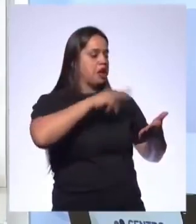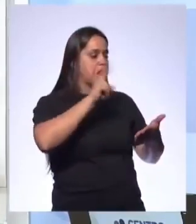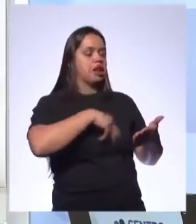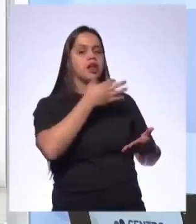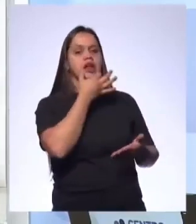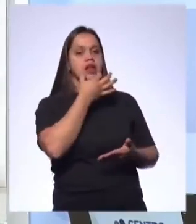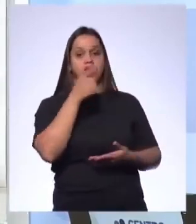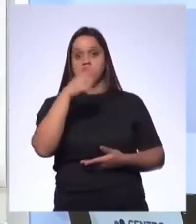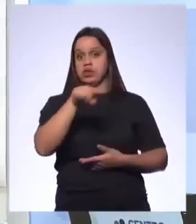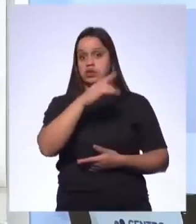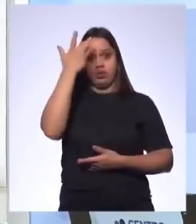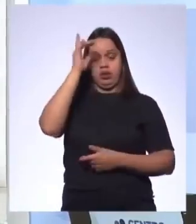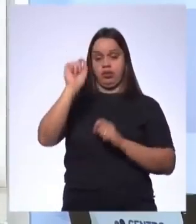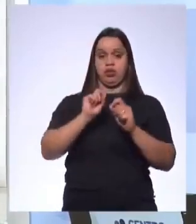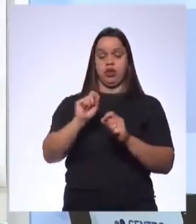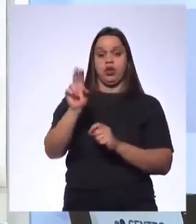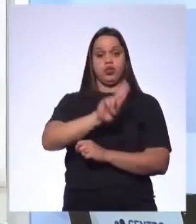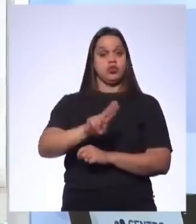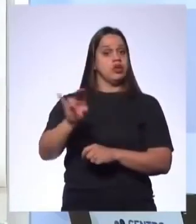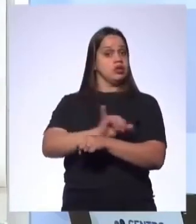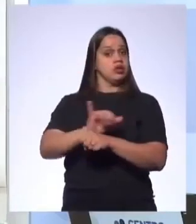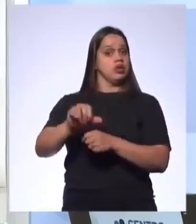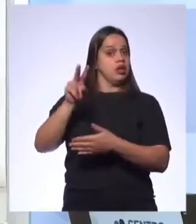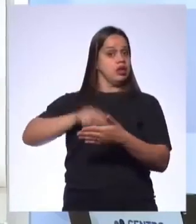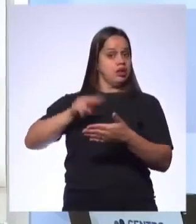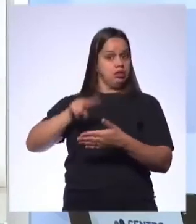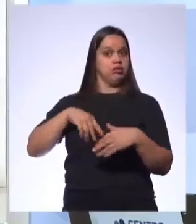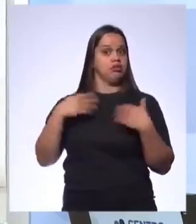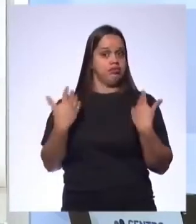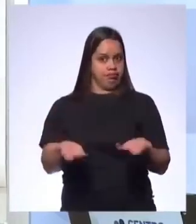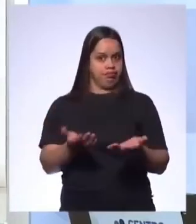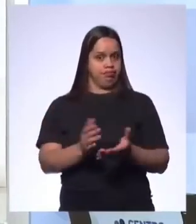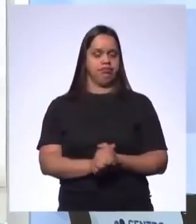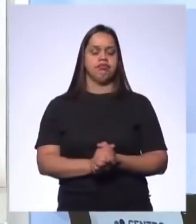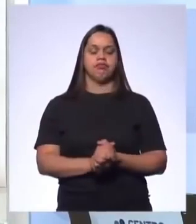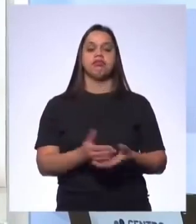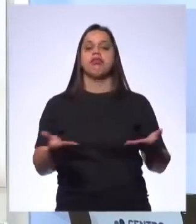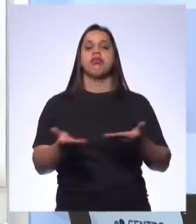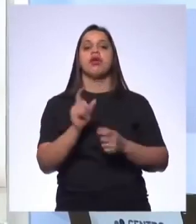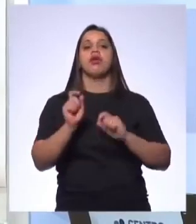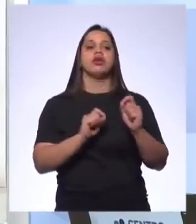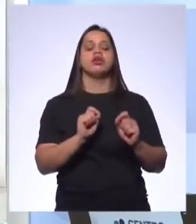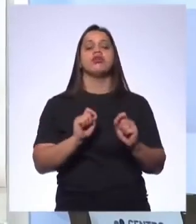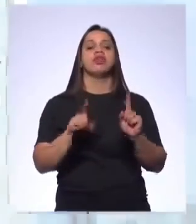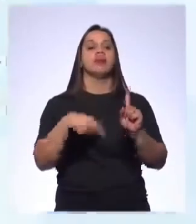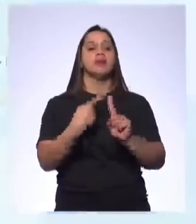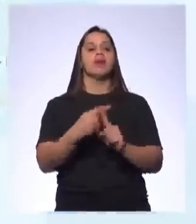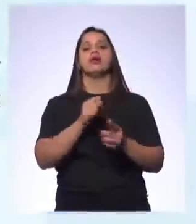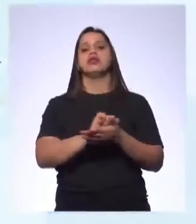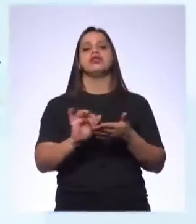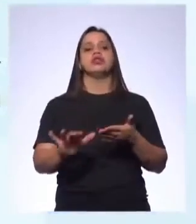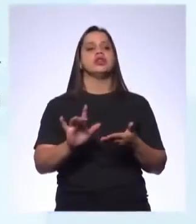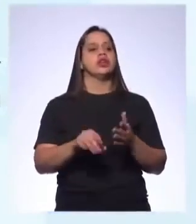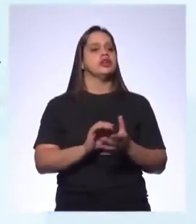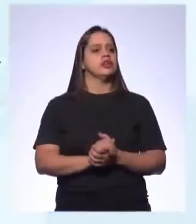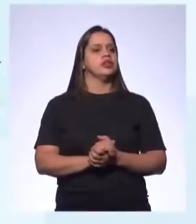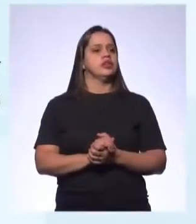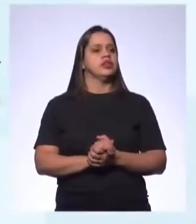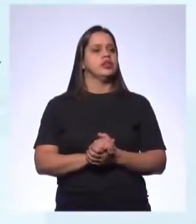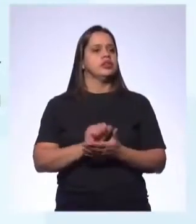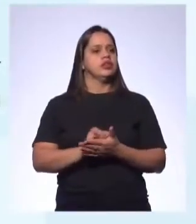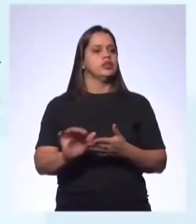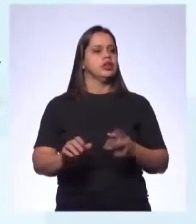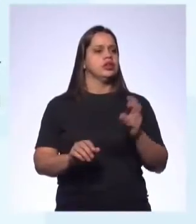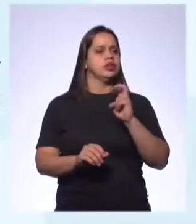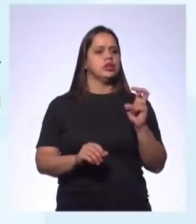uso as estratégias de leitura, certo? Então, agora, nós vamos passar para o exercício. A última